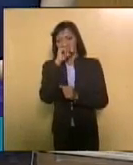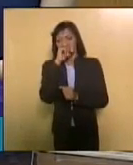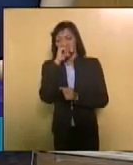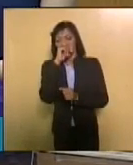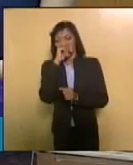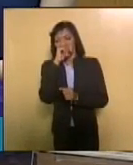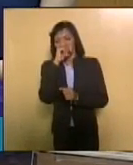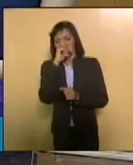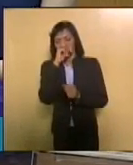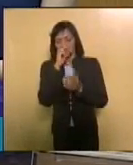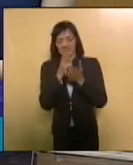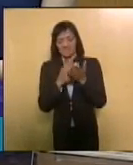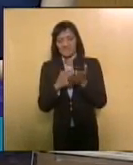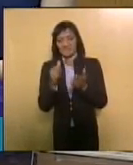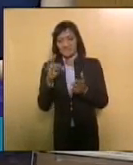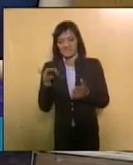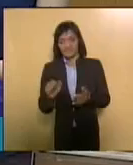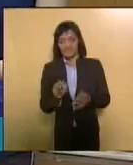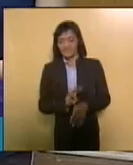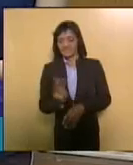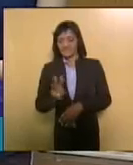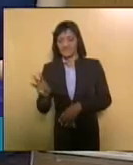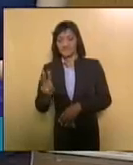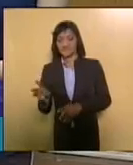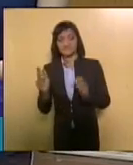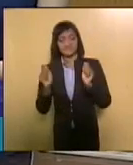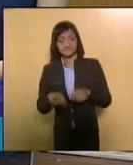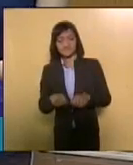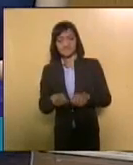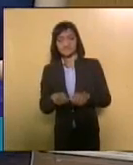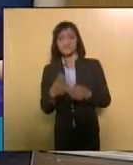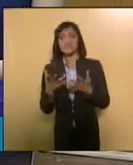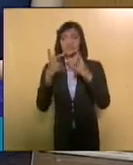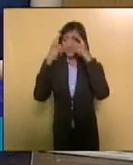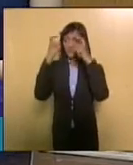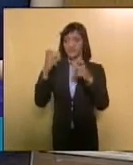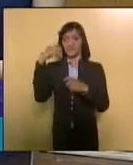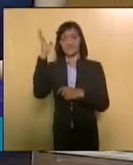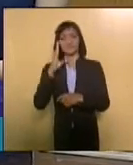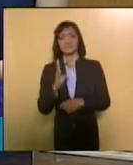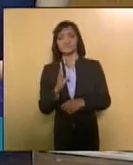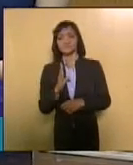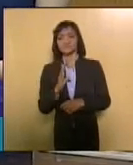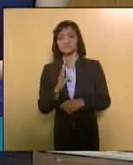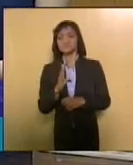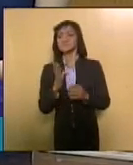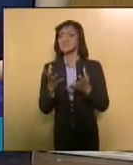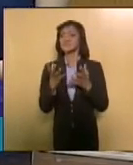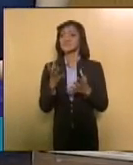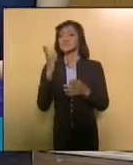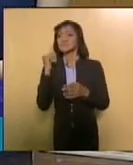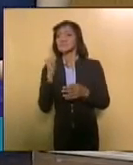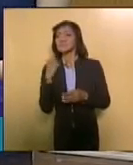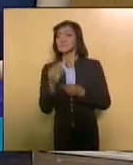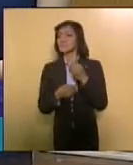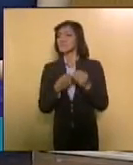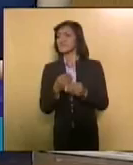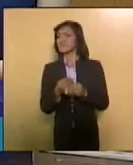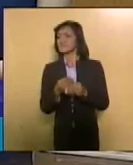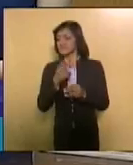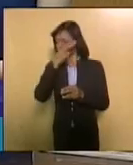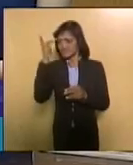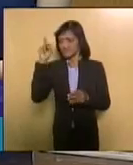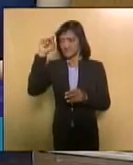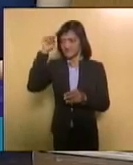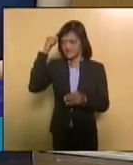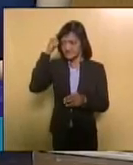site onde as pessoas podem buscar os dados então a pessoa quer saber sobre violência no Brasil Ah quer saber sobre violência que comete negros aí